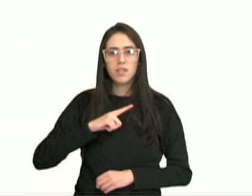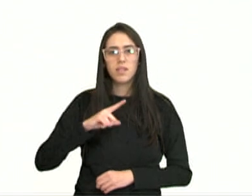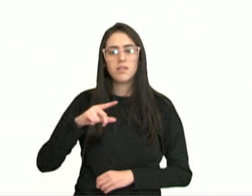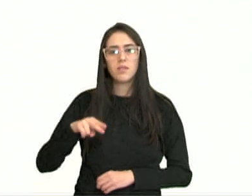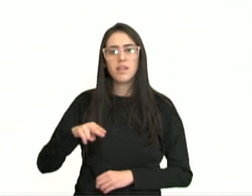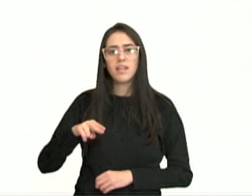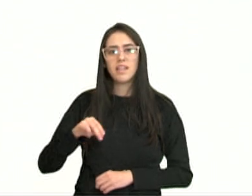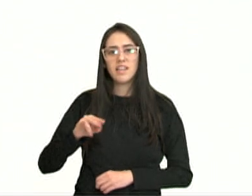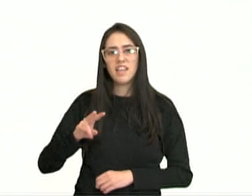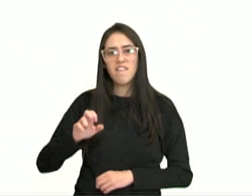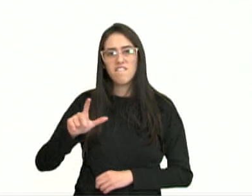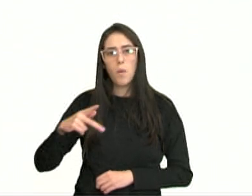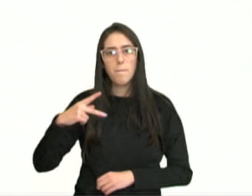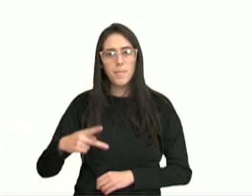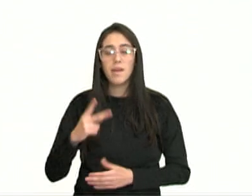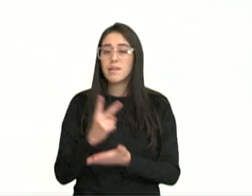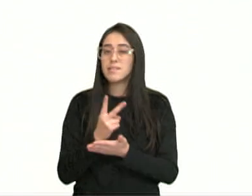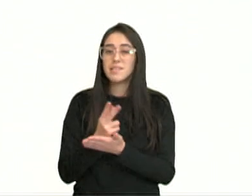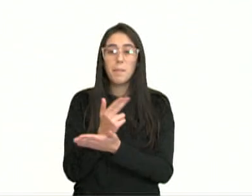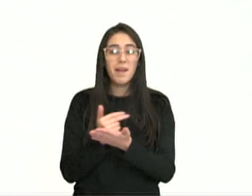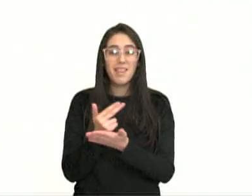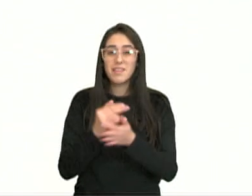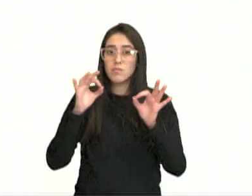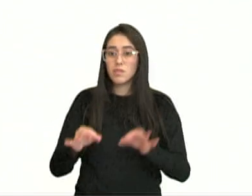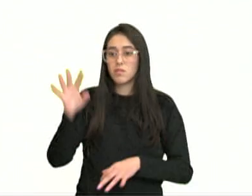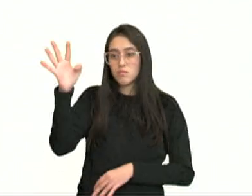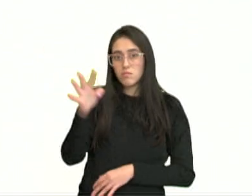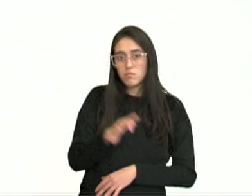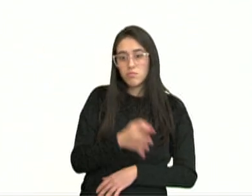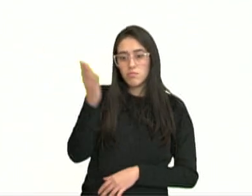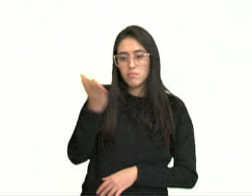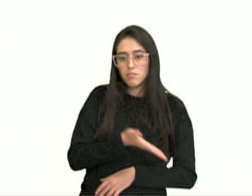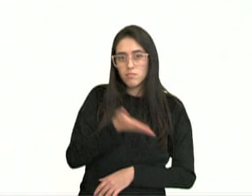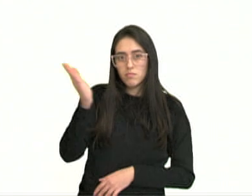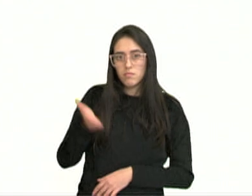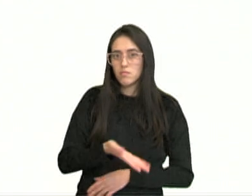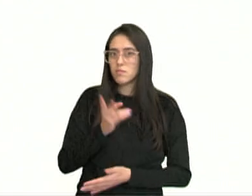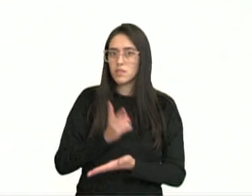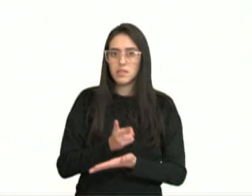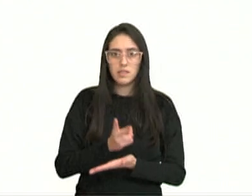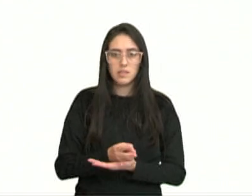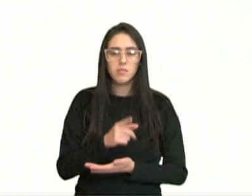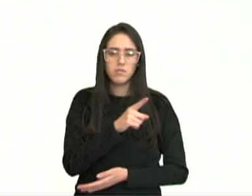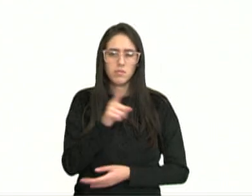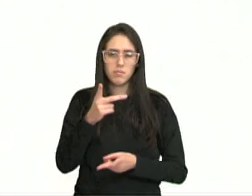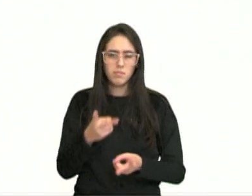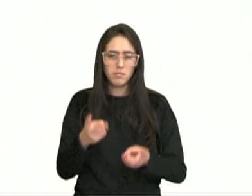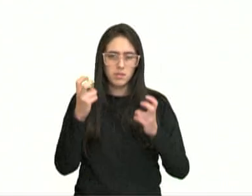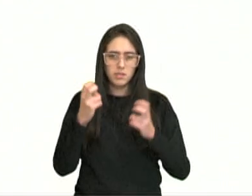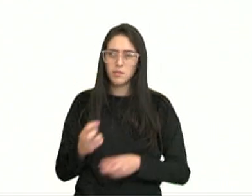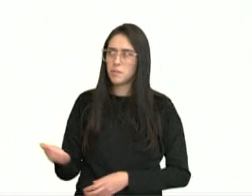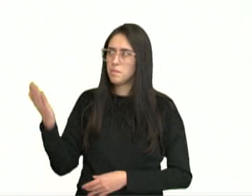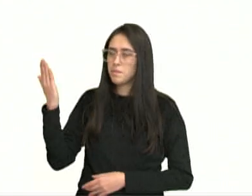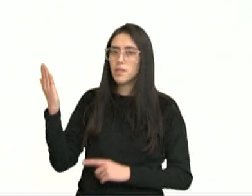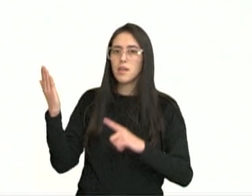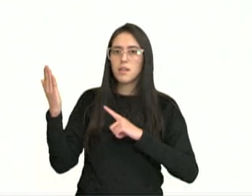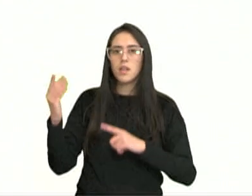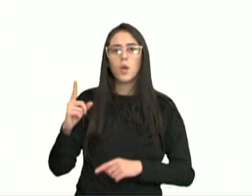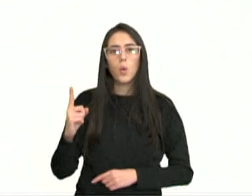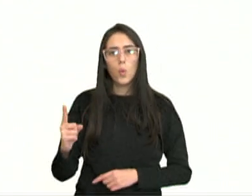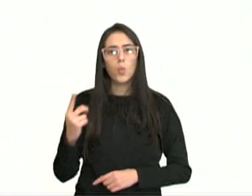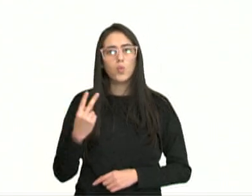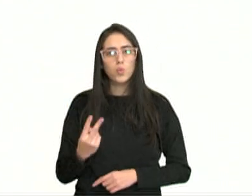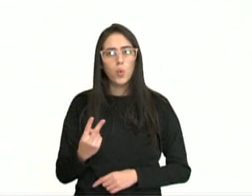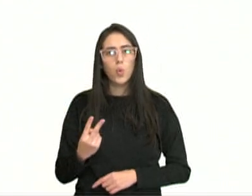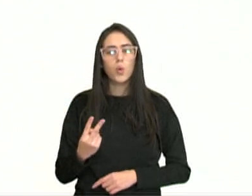o desenho aqui, a sequência da diagonal, para fazer a distribuição eletrônica. Notem que ele vai lá, 1, 2,